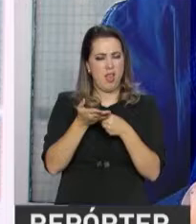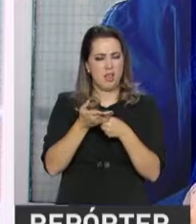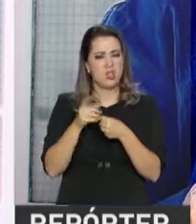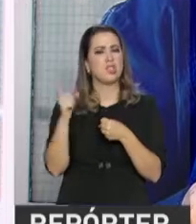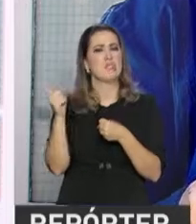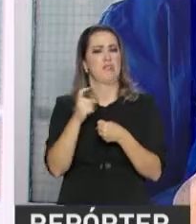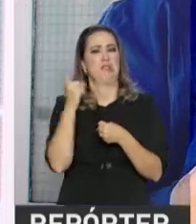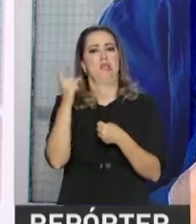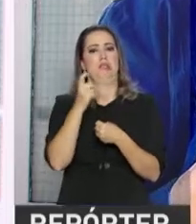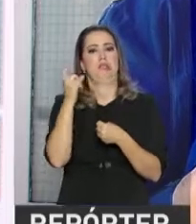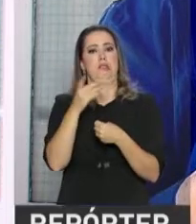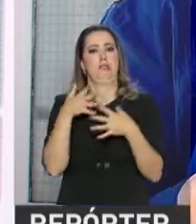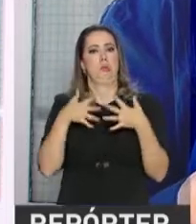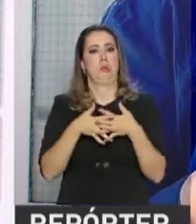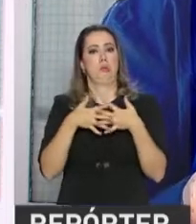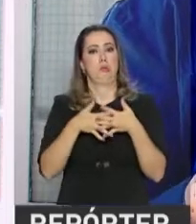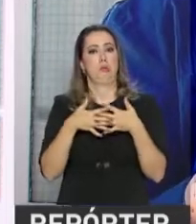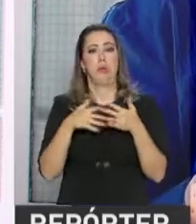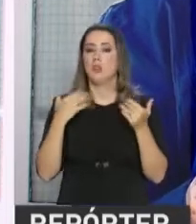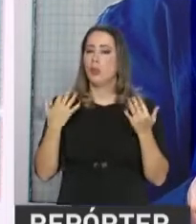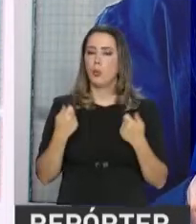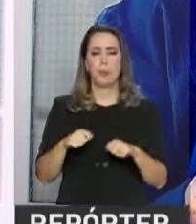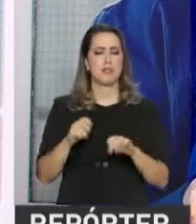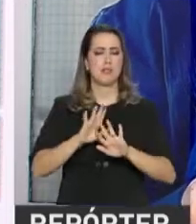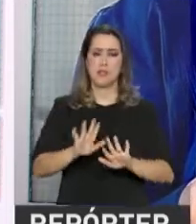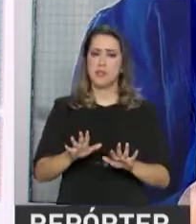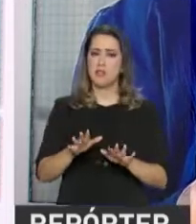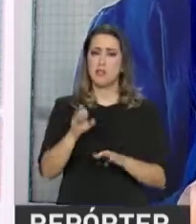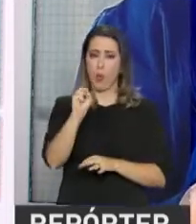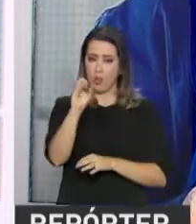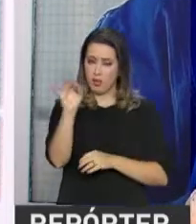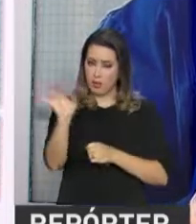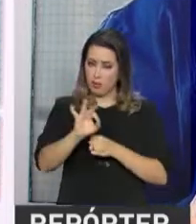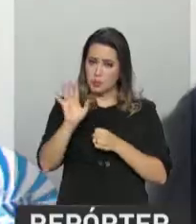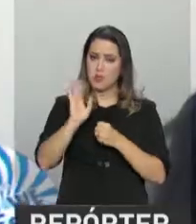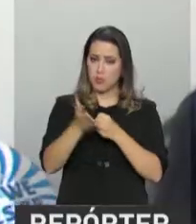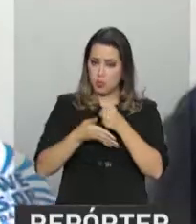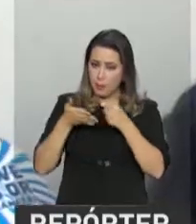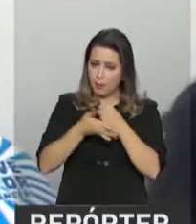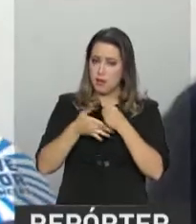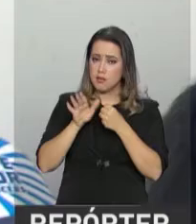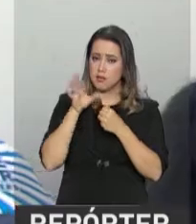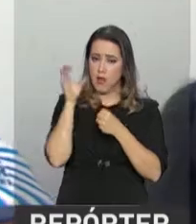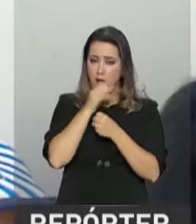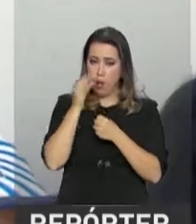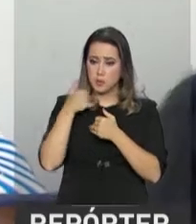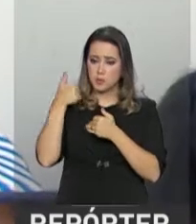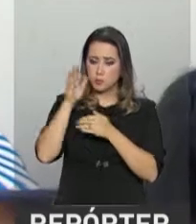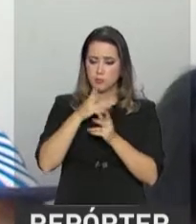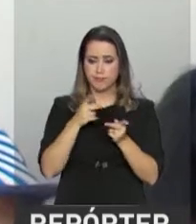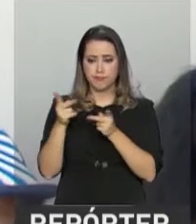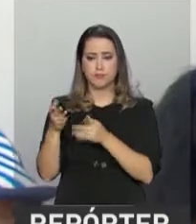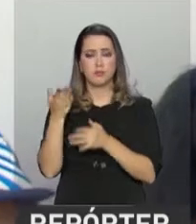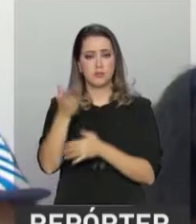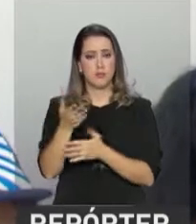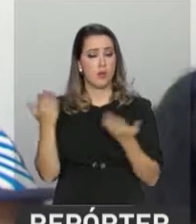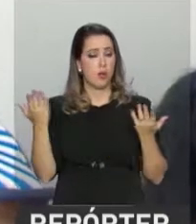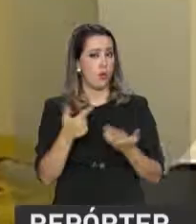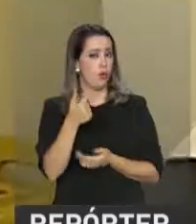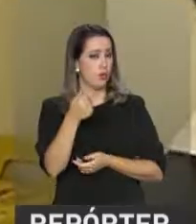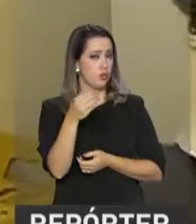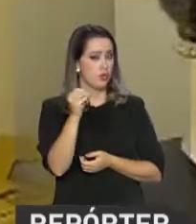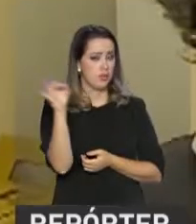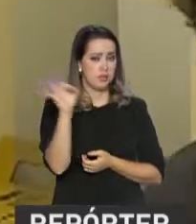complexidade o que vai gerar economia para o sistema único de saúde atualmente 70% da população